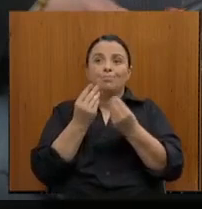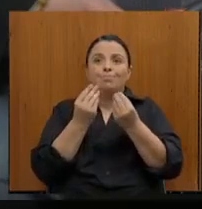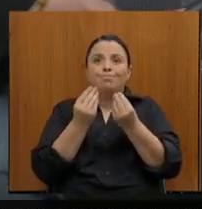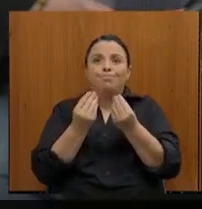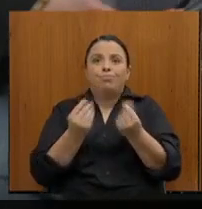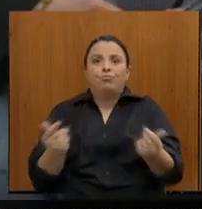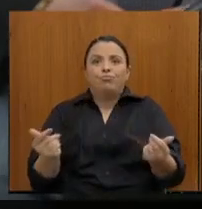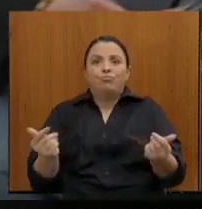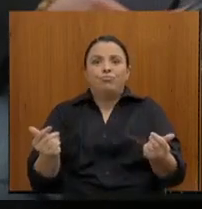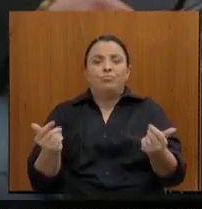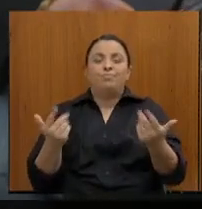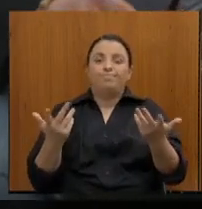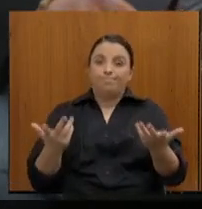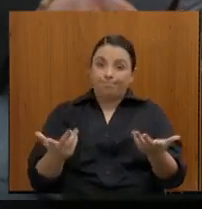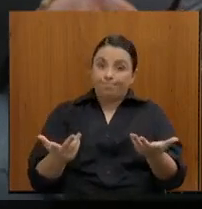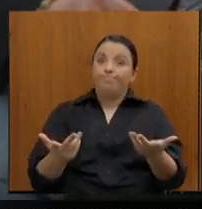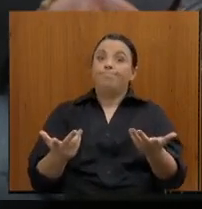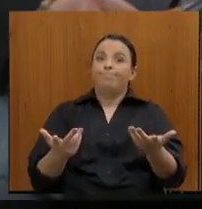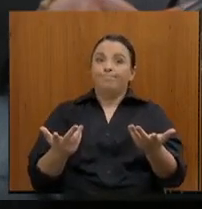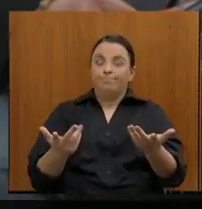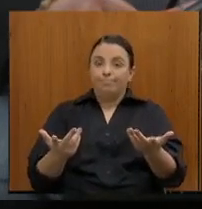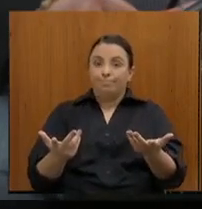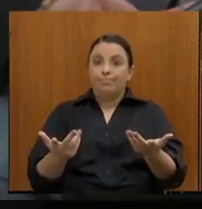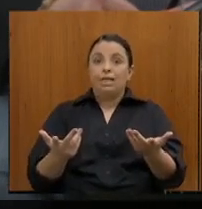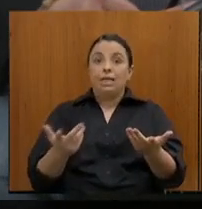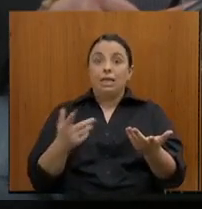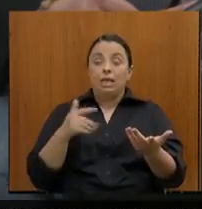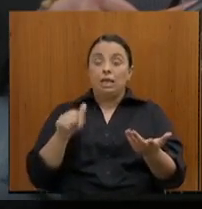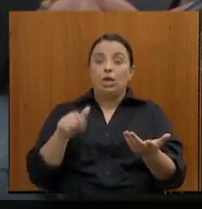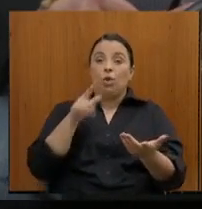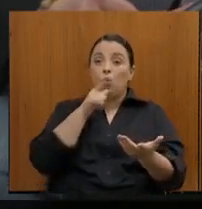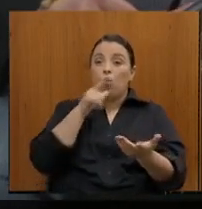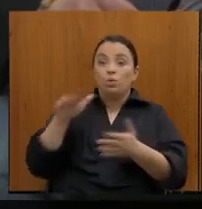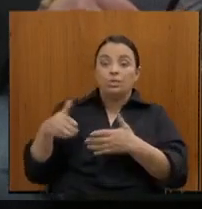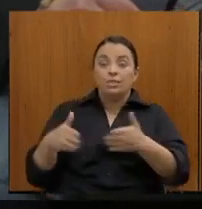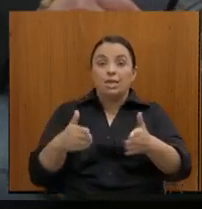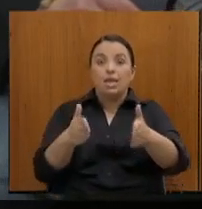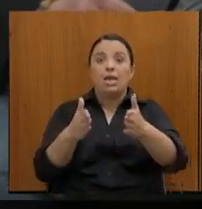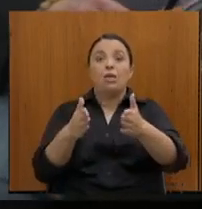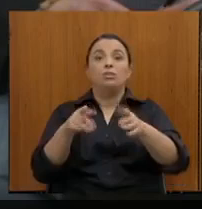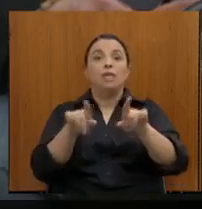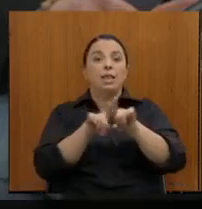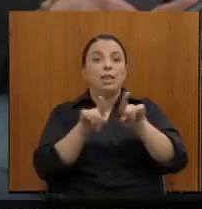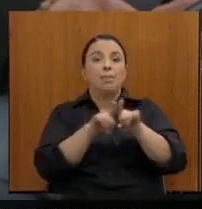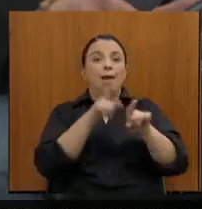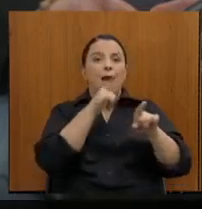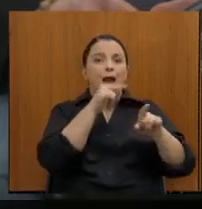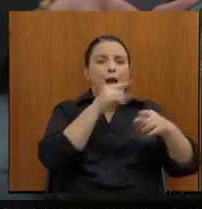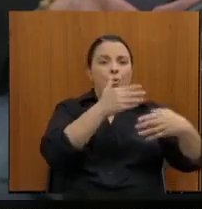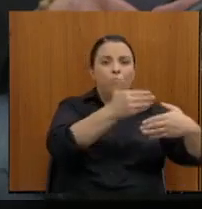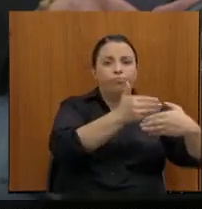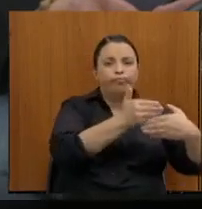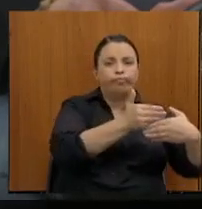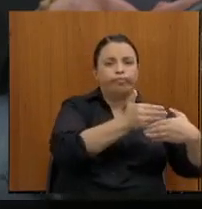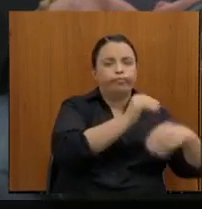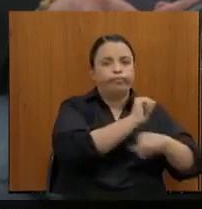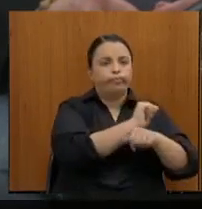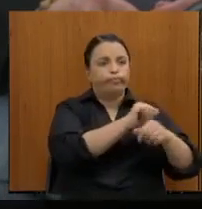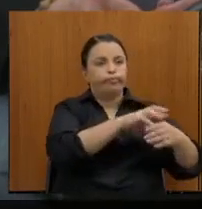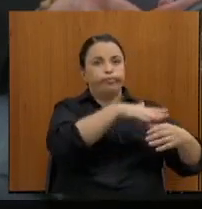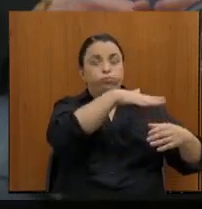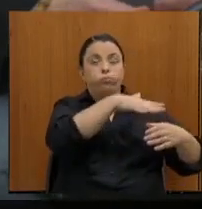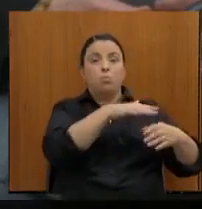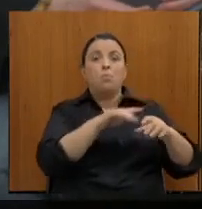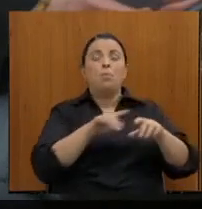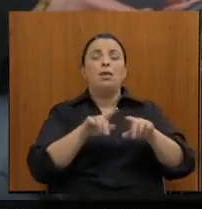deixando aflorados não só os leitos de rios e represas mas também a certeza de